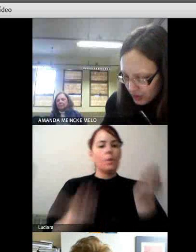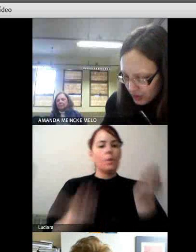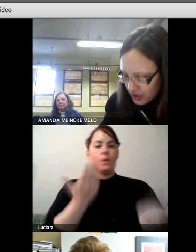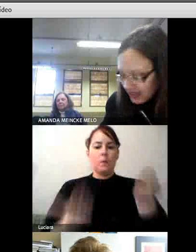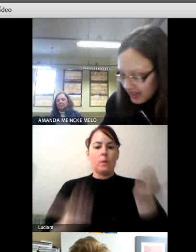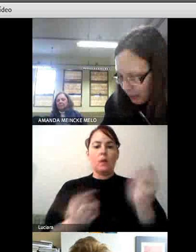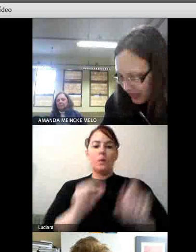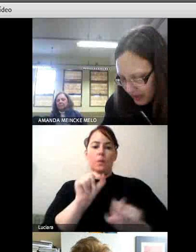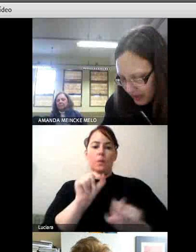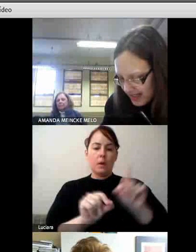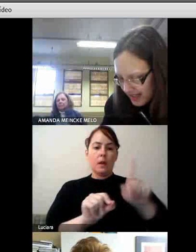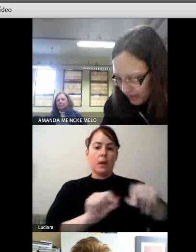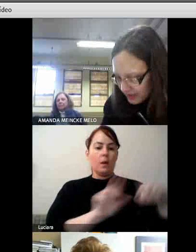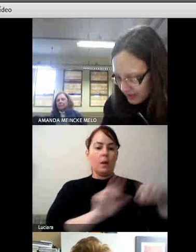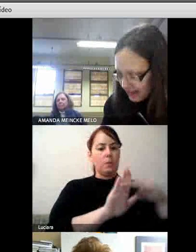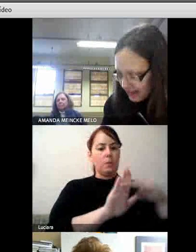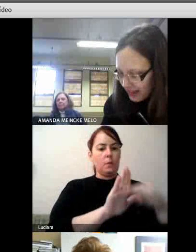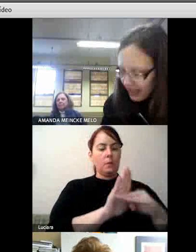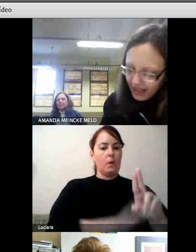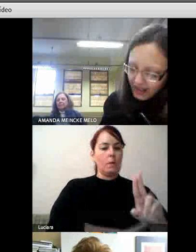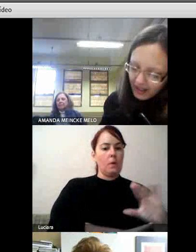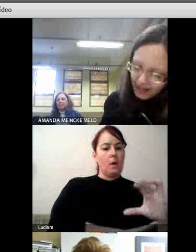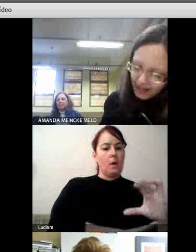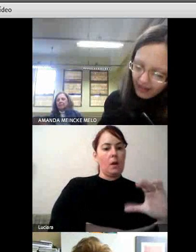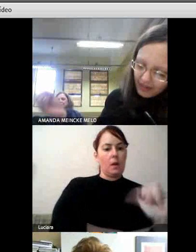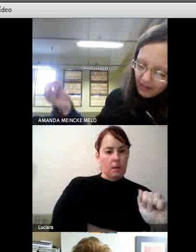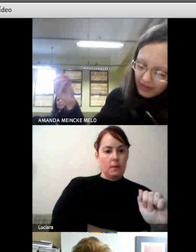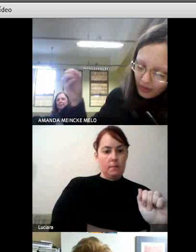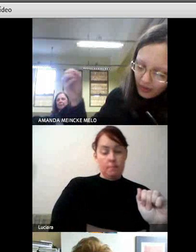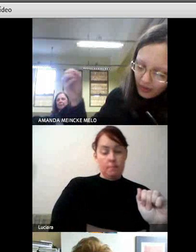do digital para a educação, né?